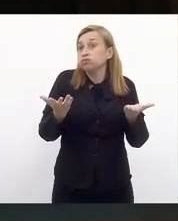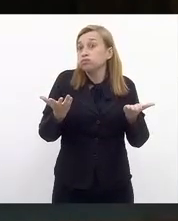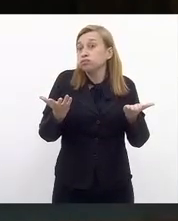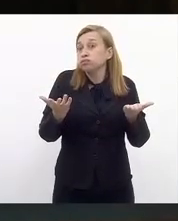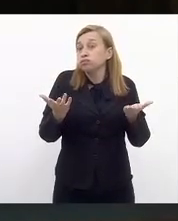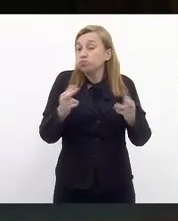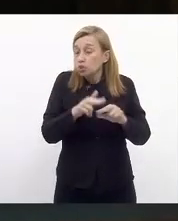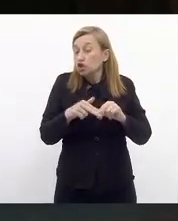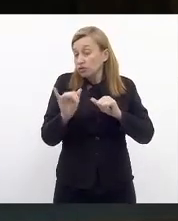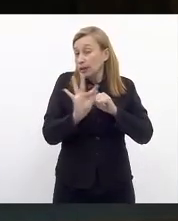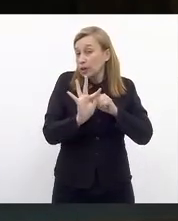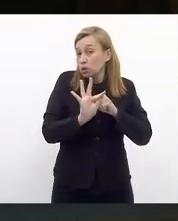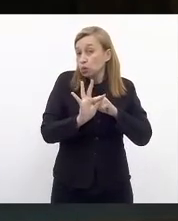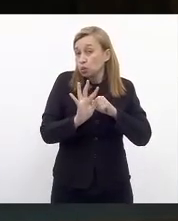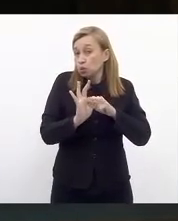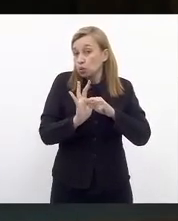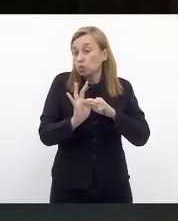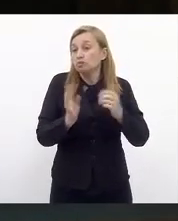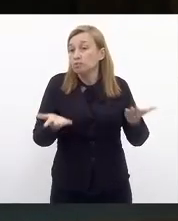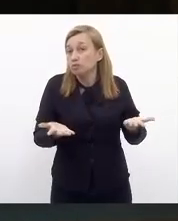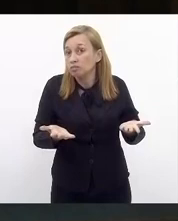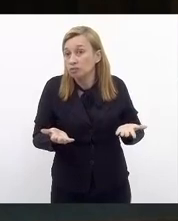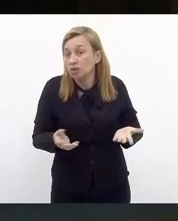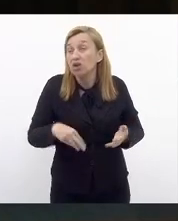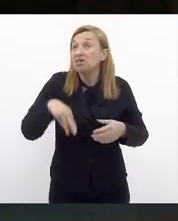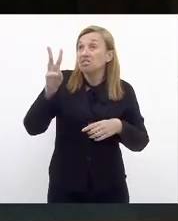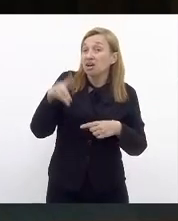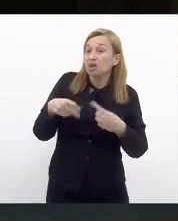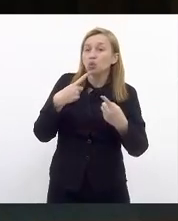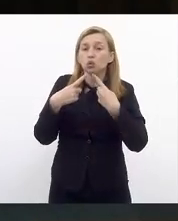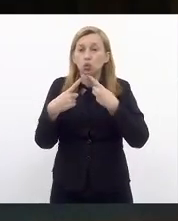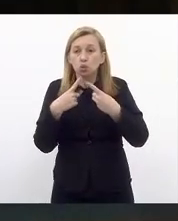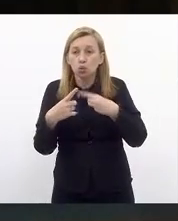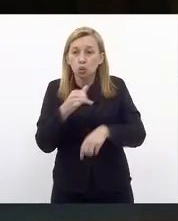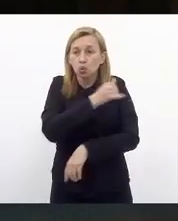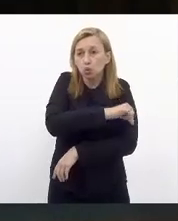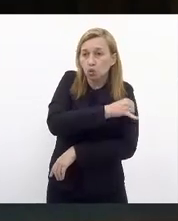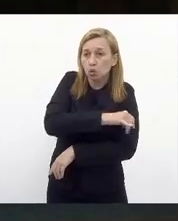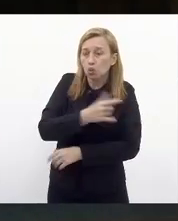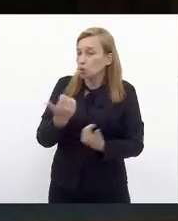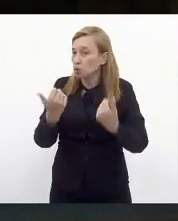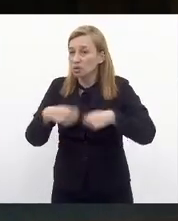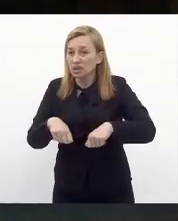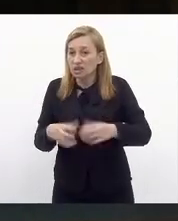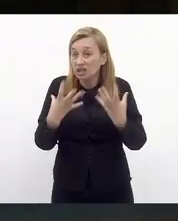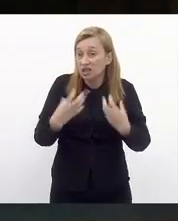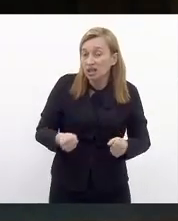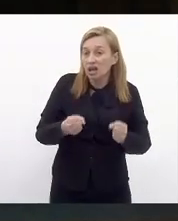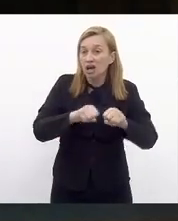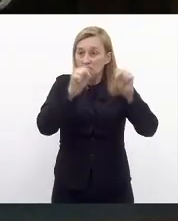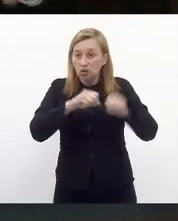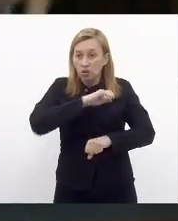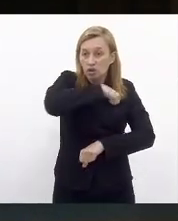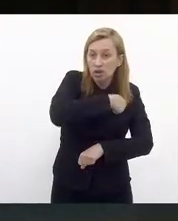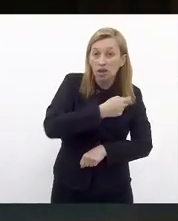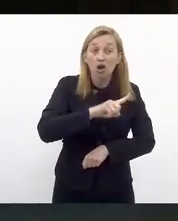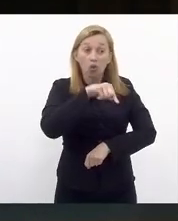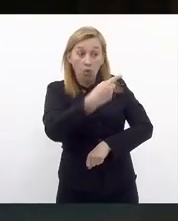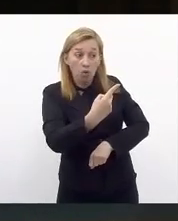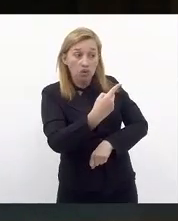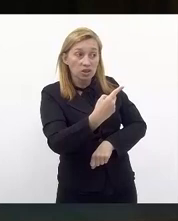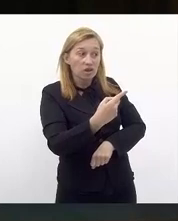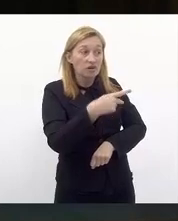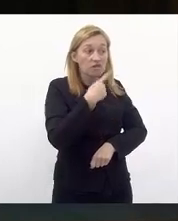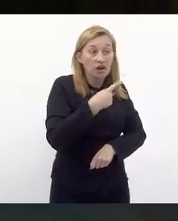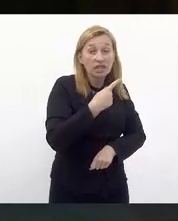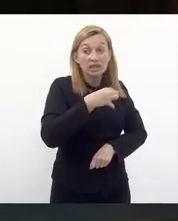razões técnicas lá quem discuta o regime Rio de Janeiro não precisa aderir ao regime a quem escuta se nós não